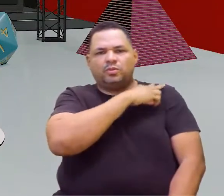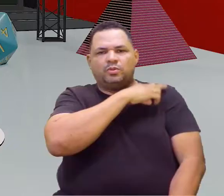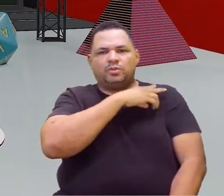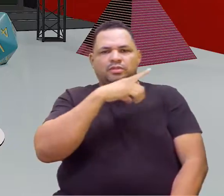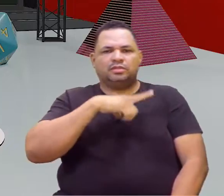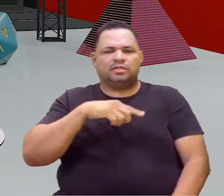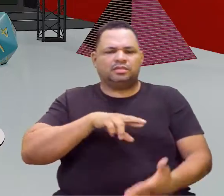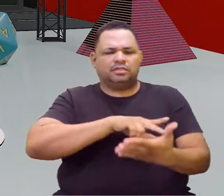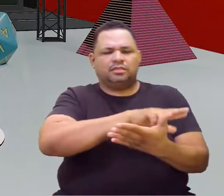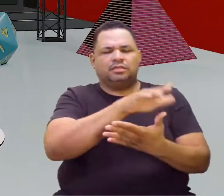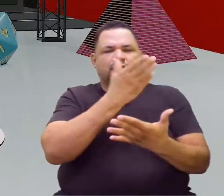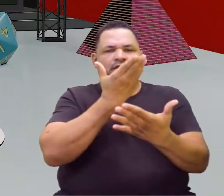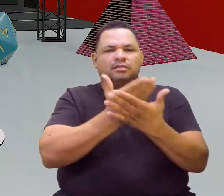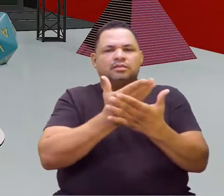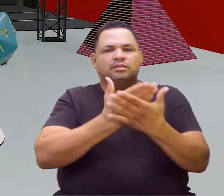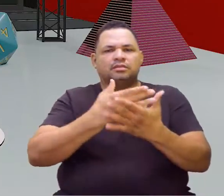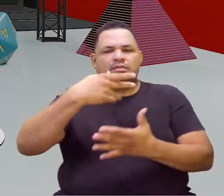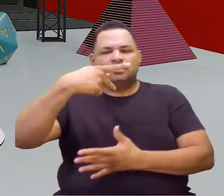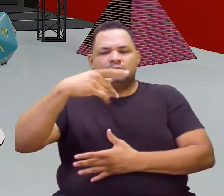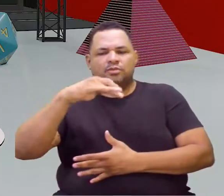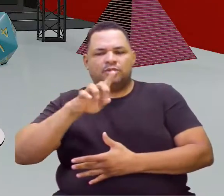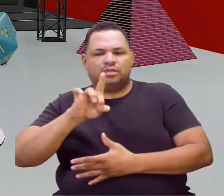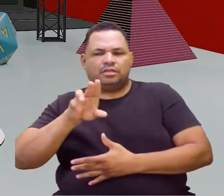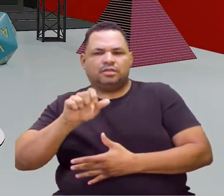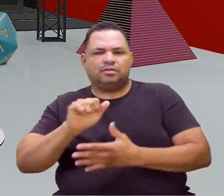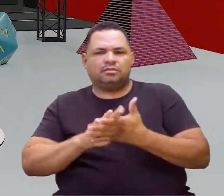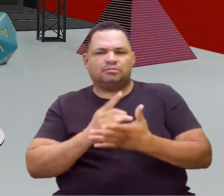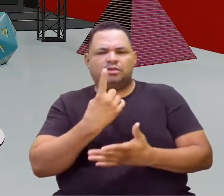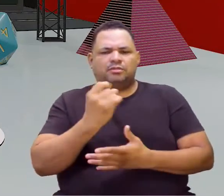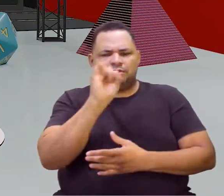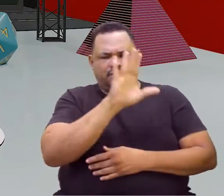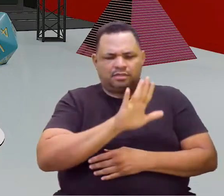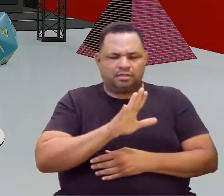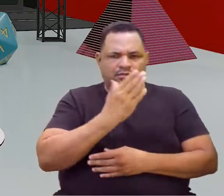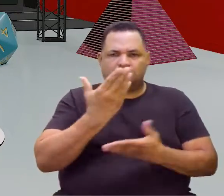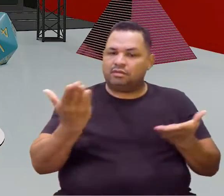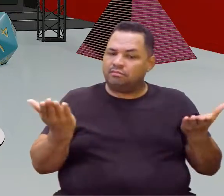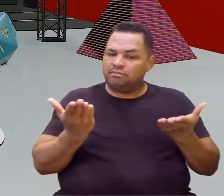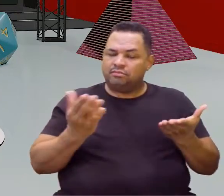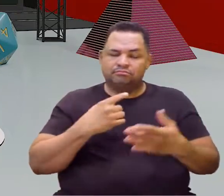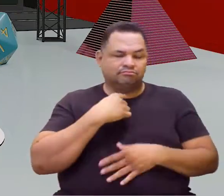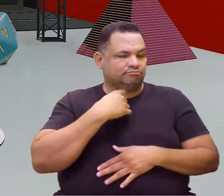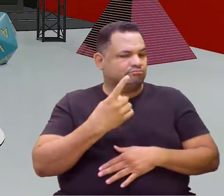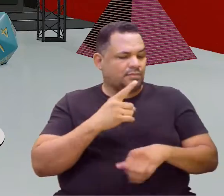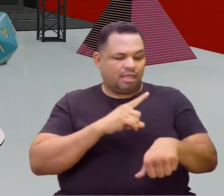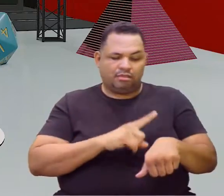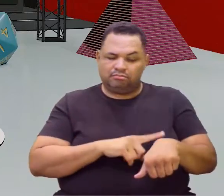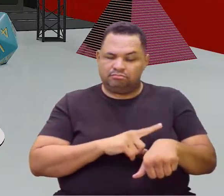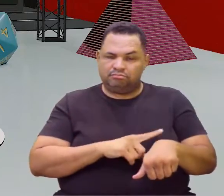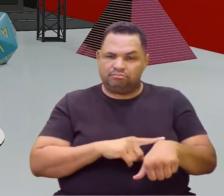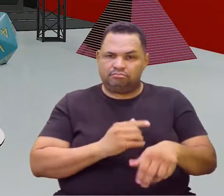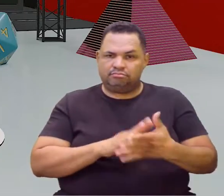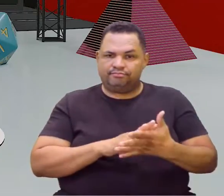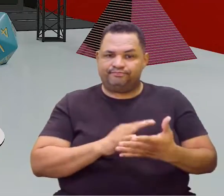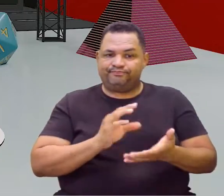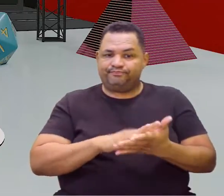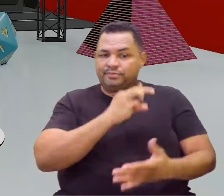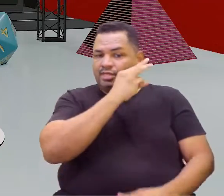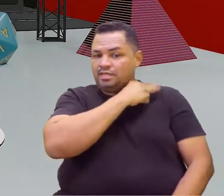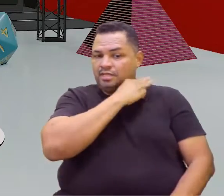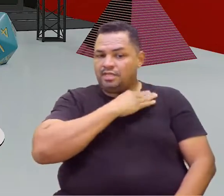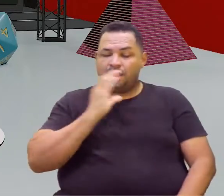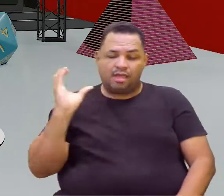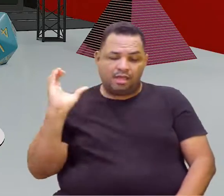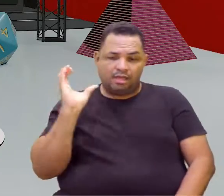várias aulas, era um polígono por vez, era uma figura por vez. Agora não dá tempo não, tá? Não. Terceirão vai ser aquele...